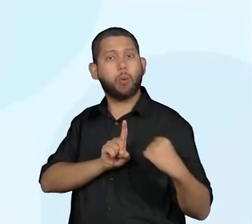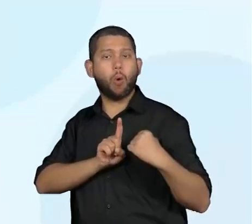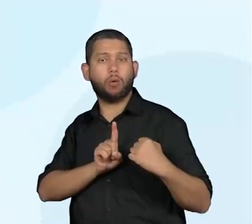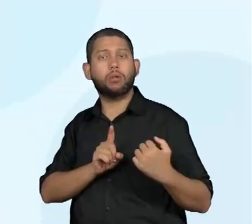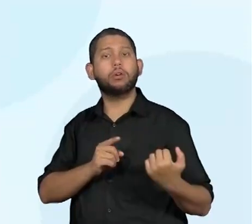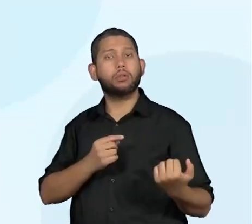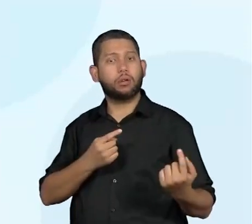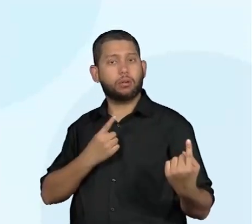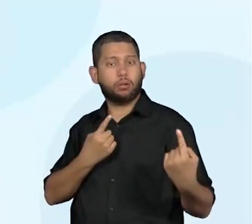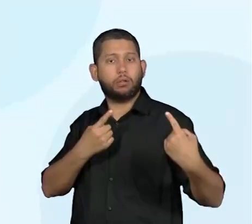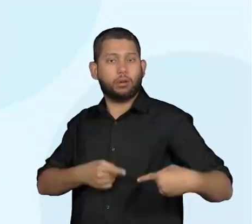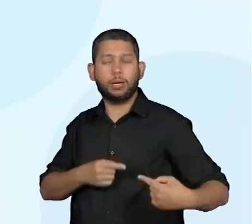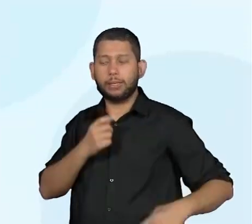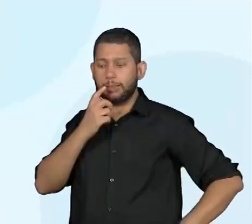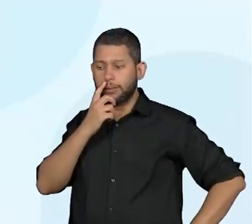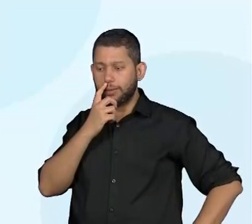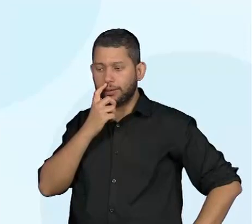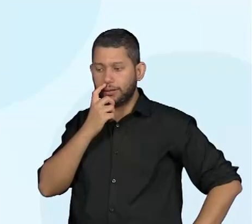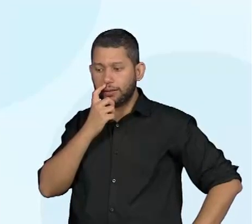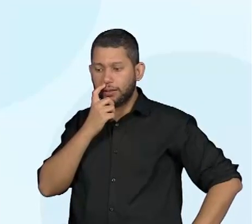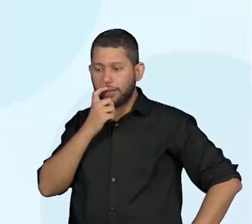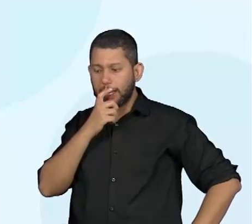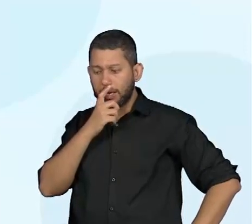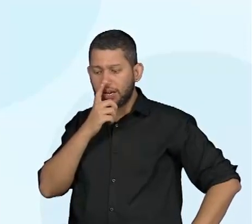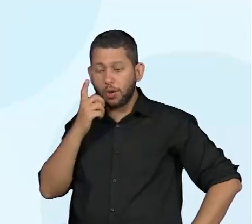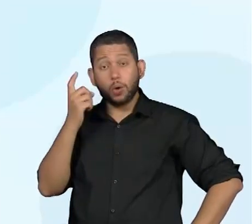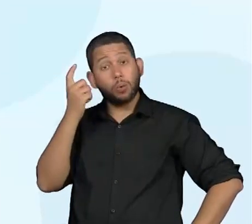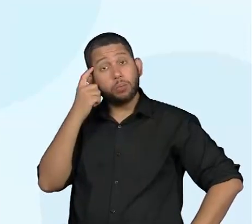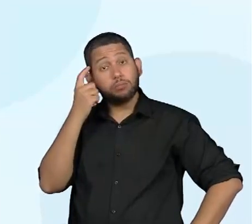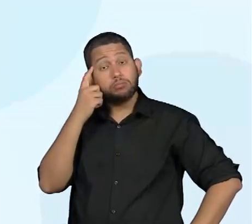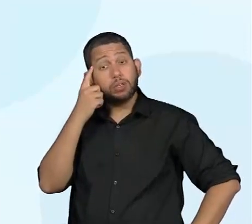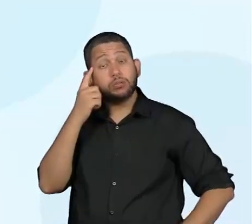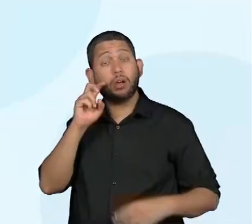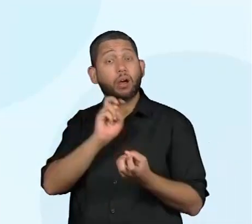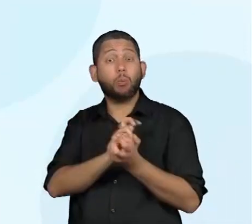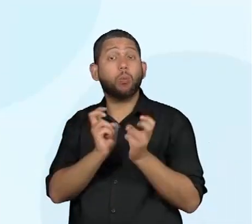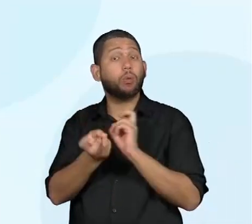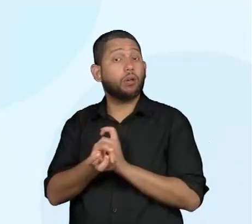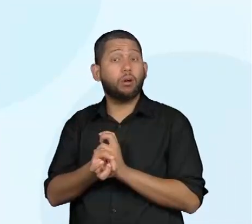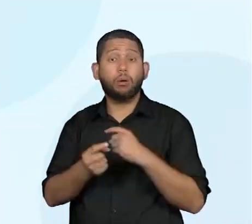Sabe o que vem na minha cabeça? O nome de uma luta. Capoeira.